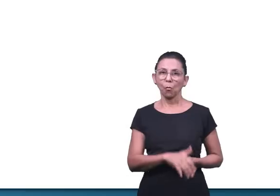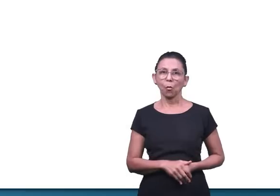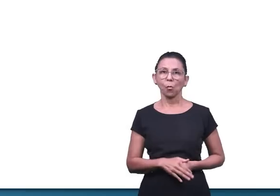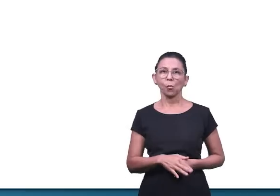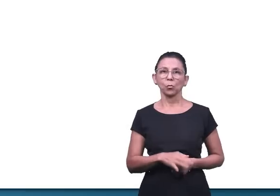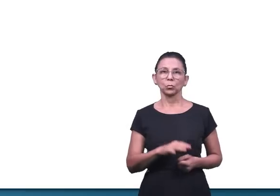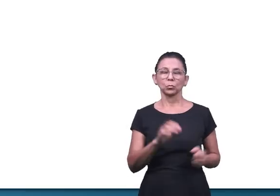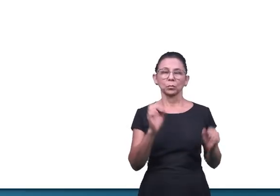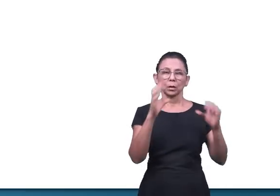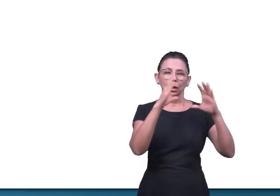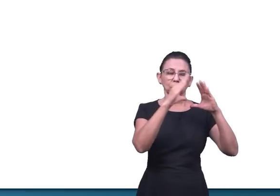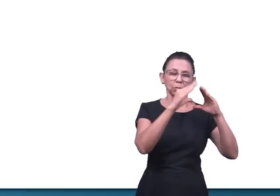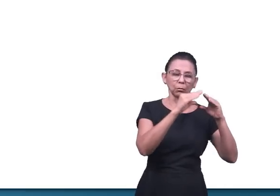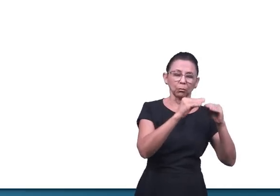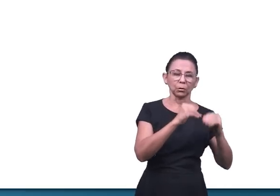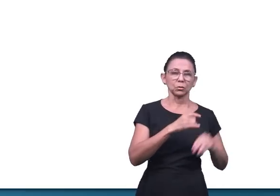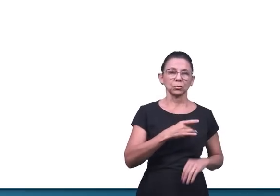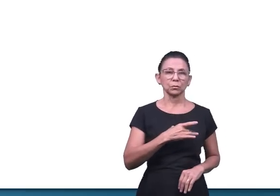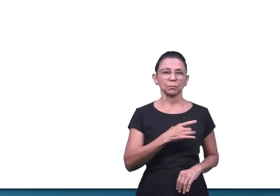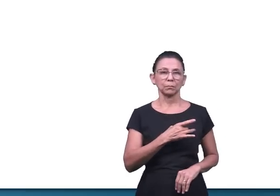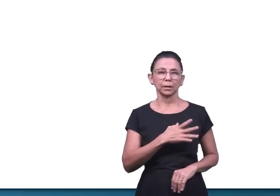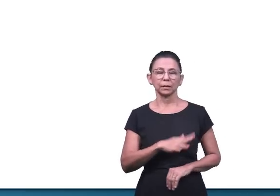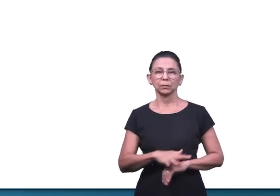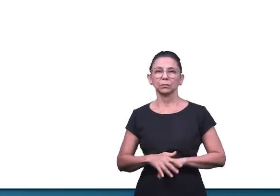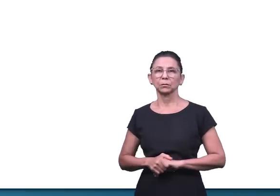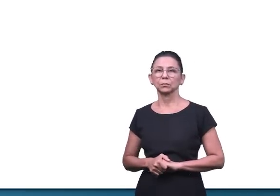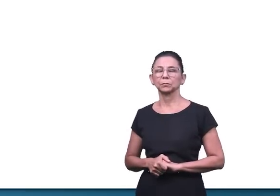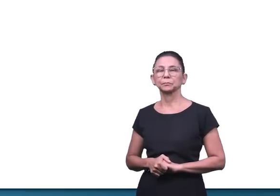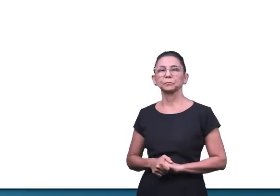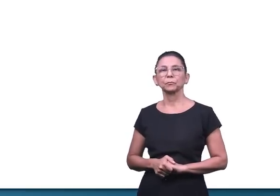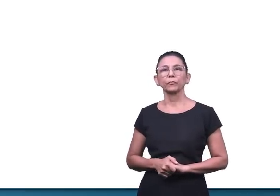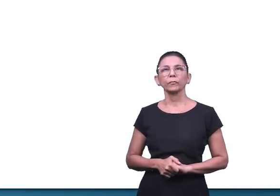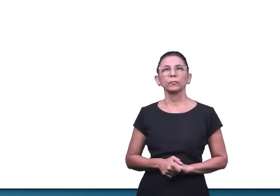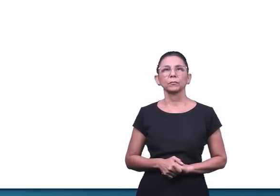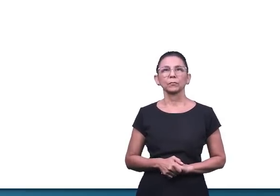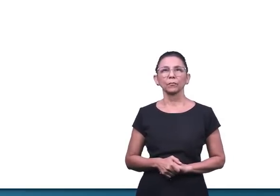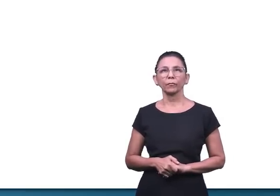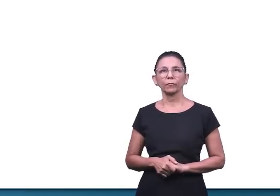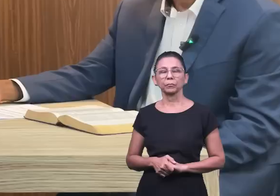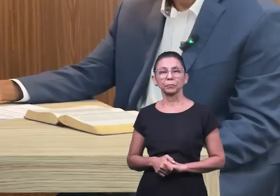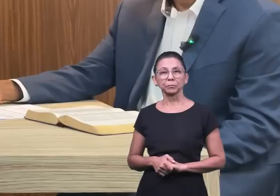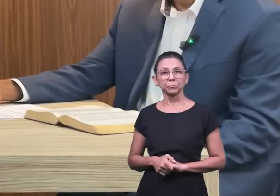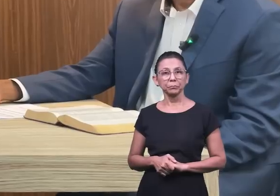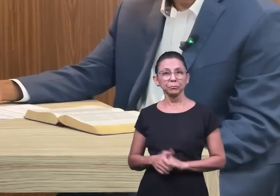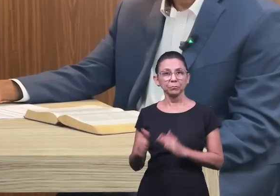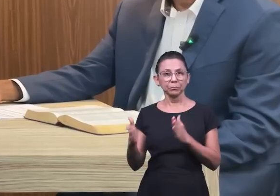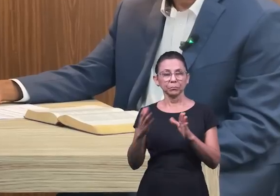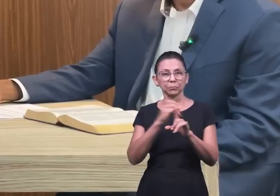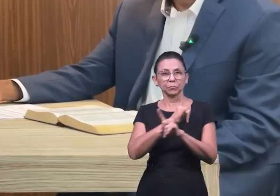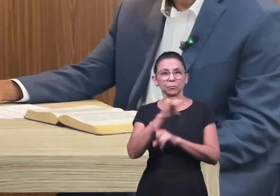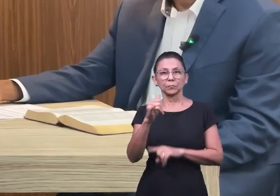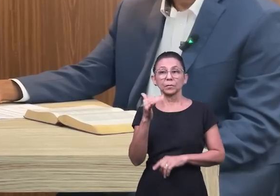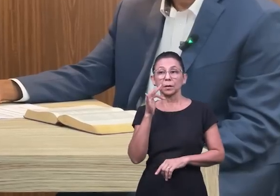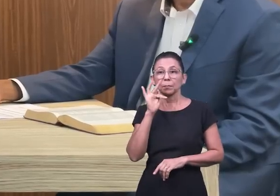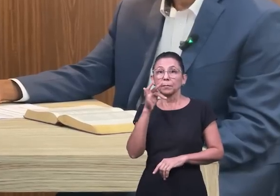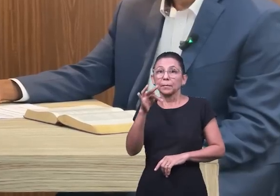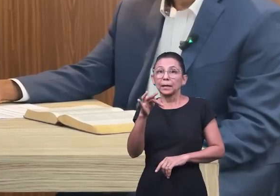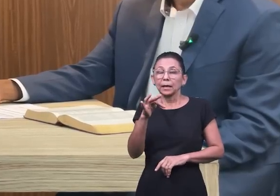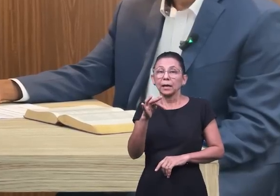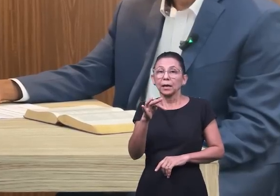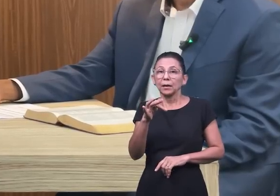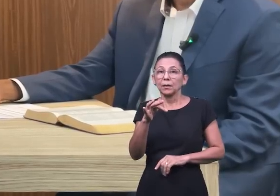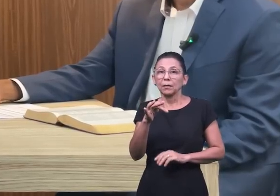noivo se refere quando diz, por causa dos temores noturnos? Nós temos a resposta do